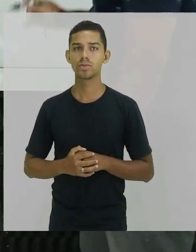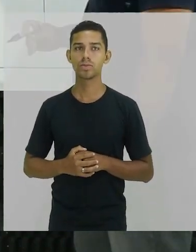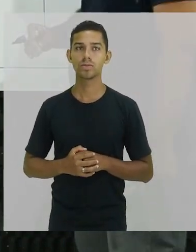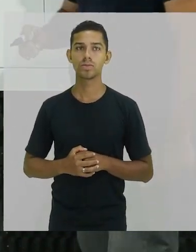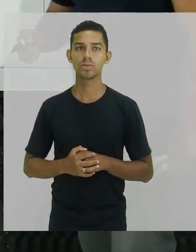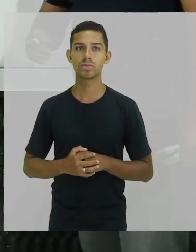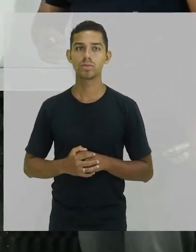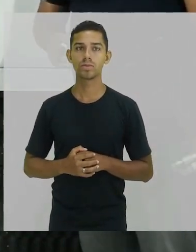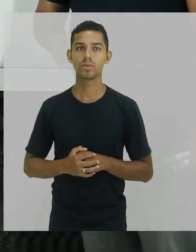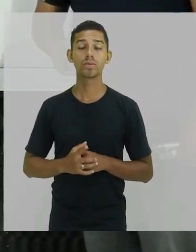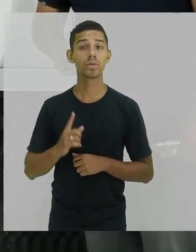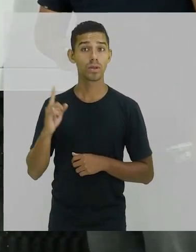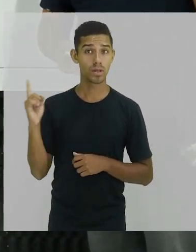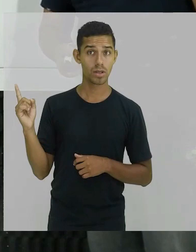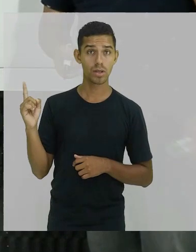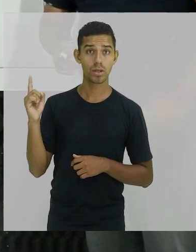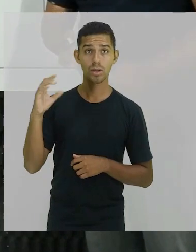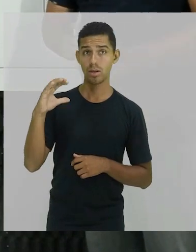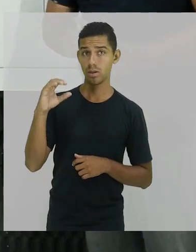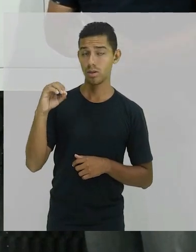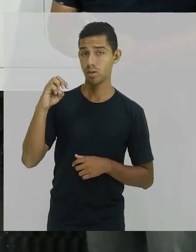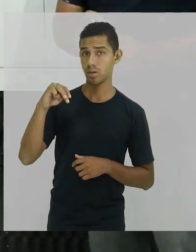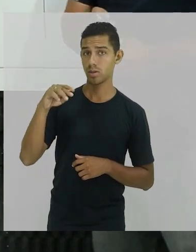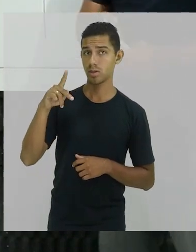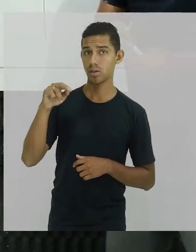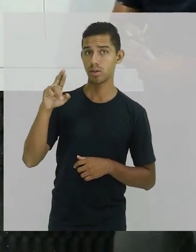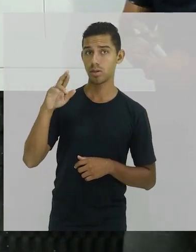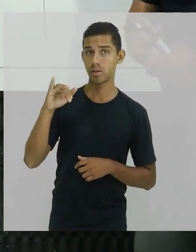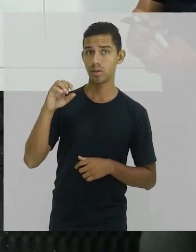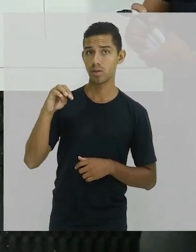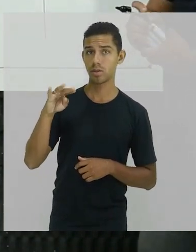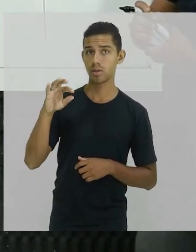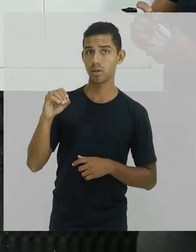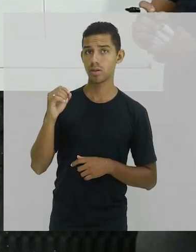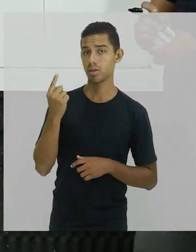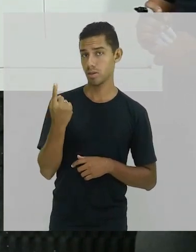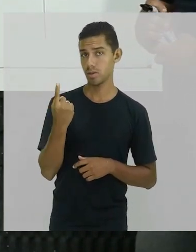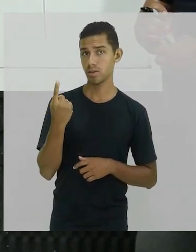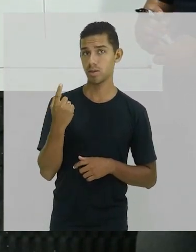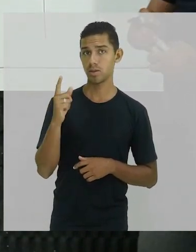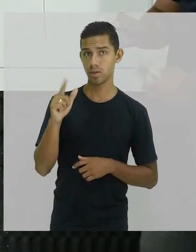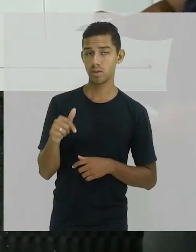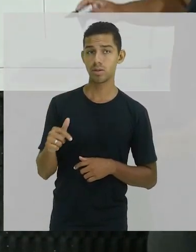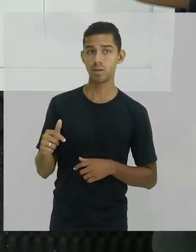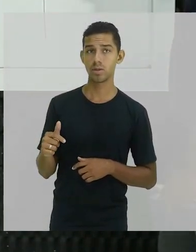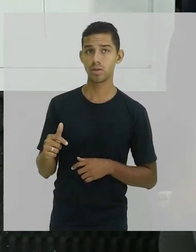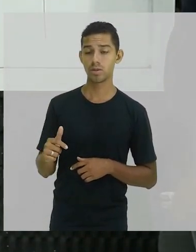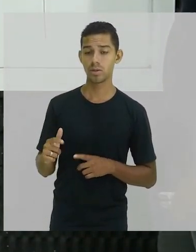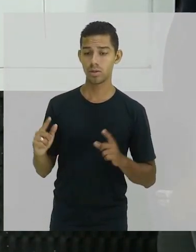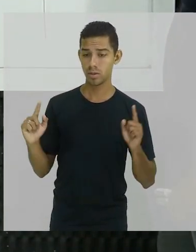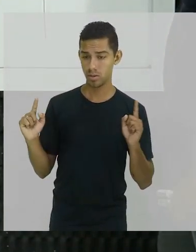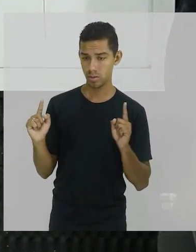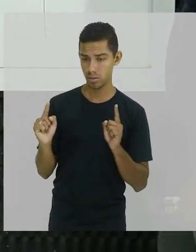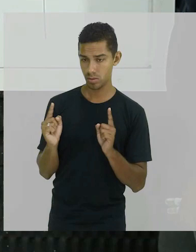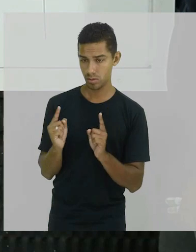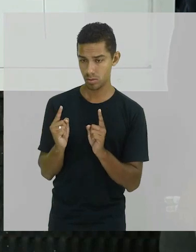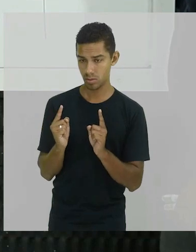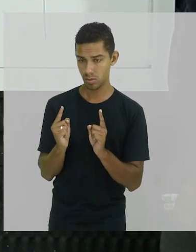comprimento 1. Esse comprimento 1, tá certo? Ele é a barra menor.